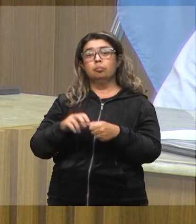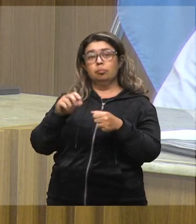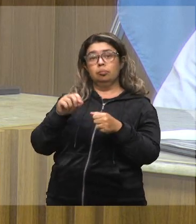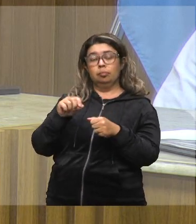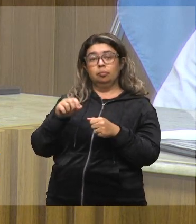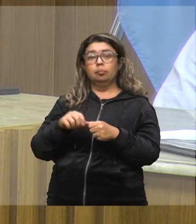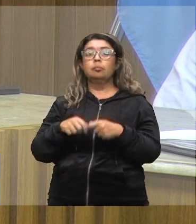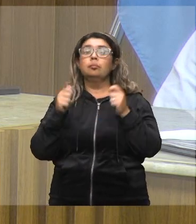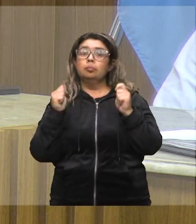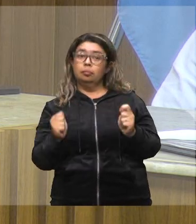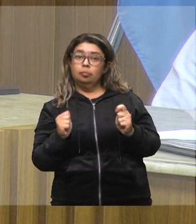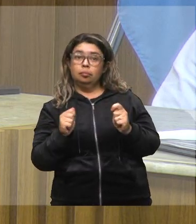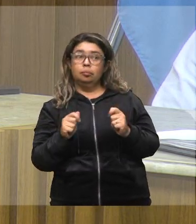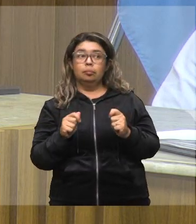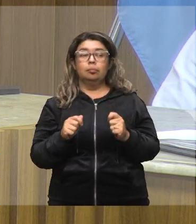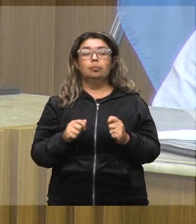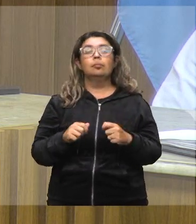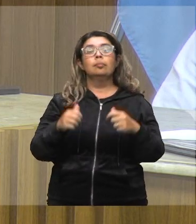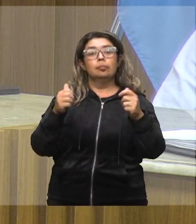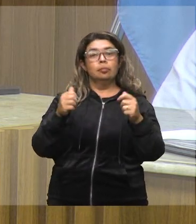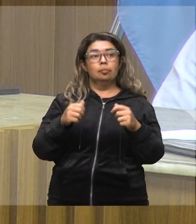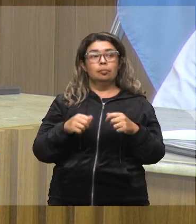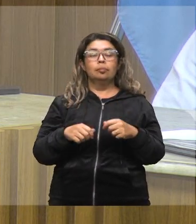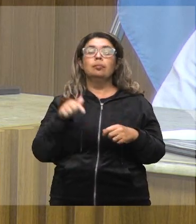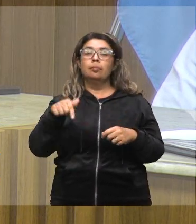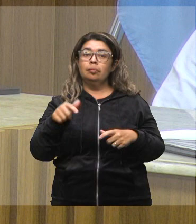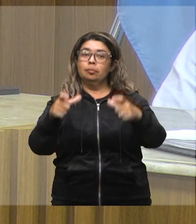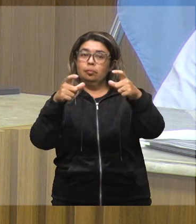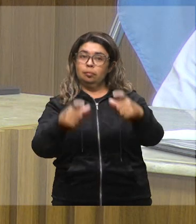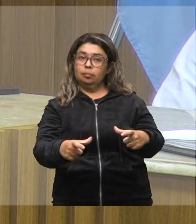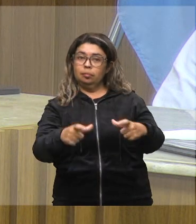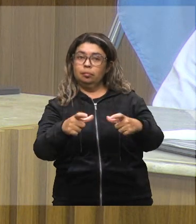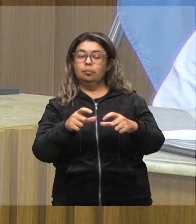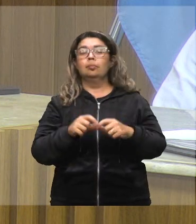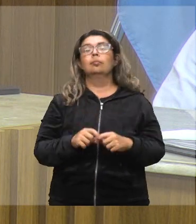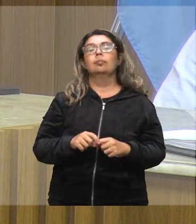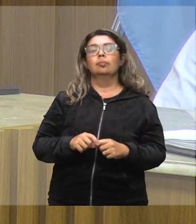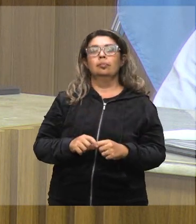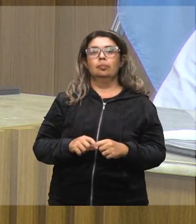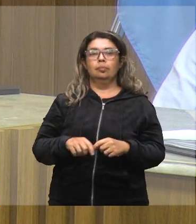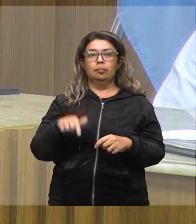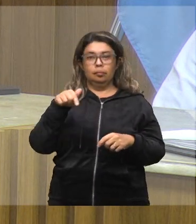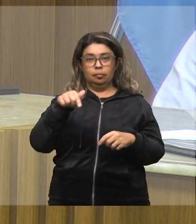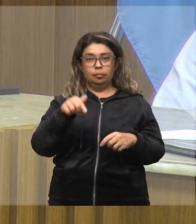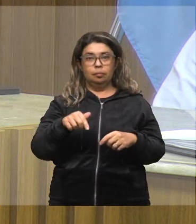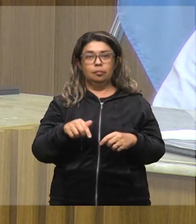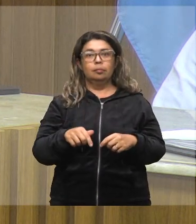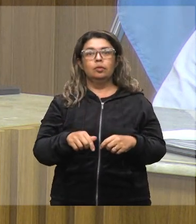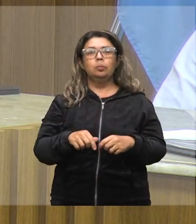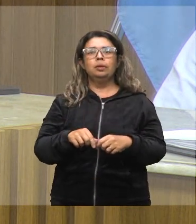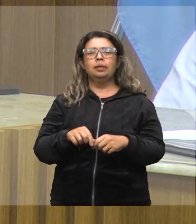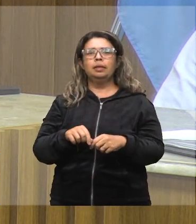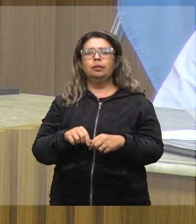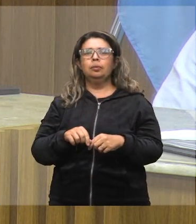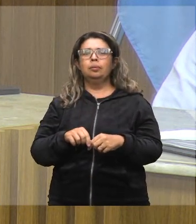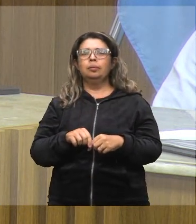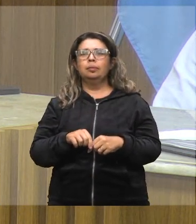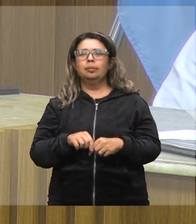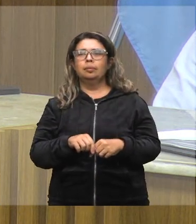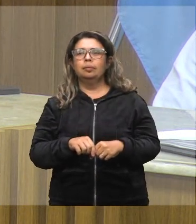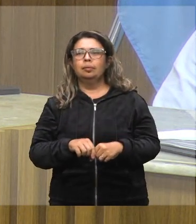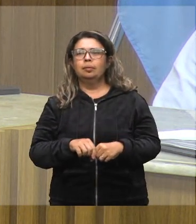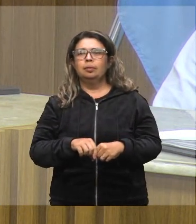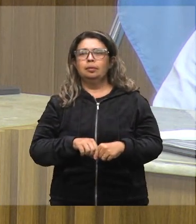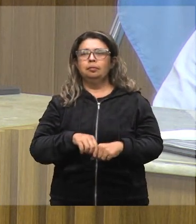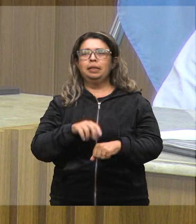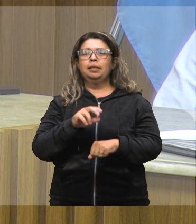para validar elas ocuparem esse cargo, o que as legitimou a ocupar esse cargo. Então, esse projeto ele vem no sentido